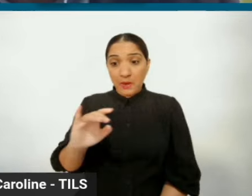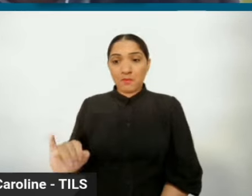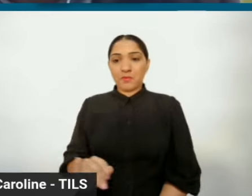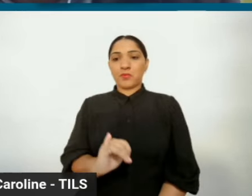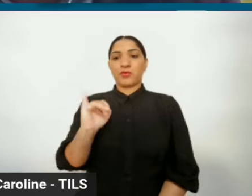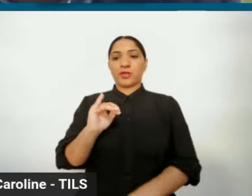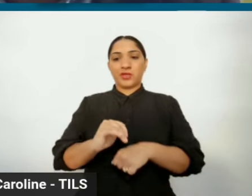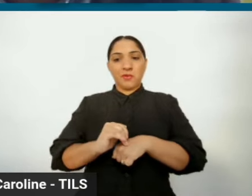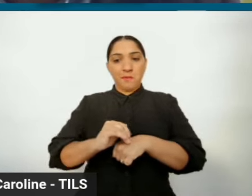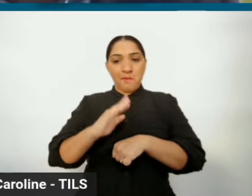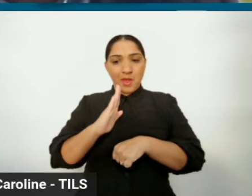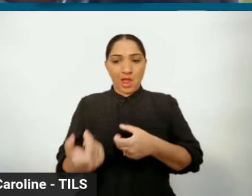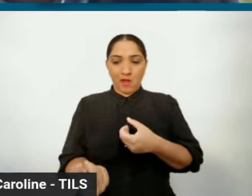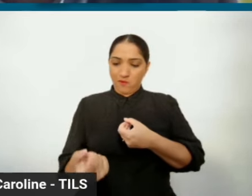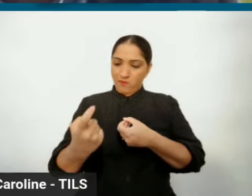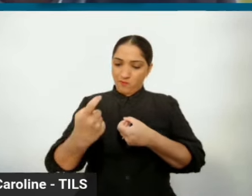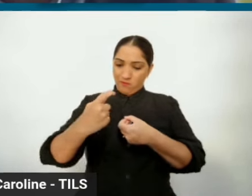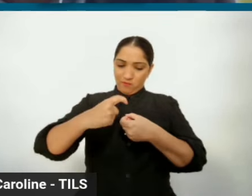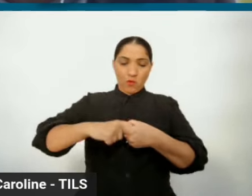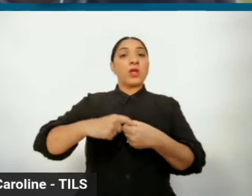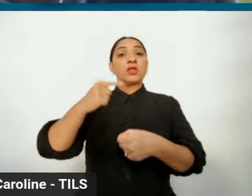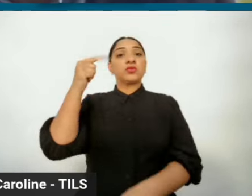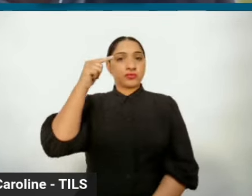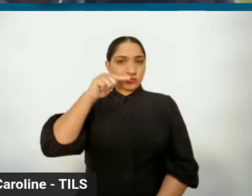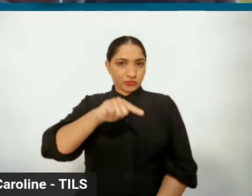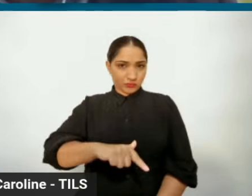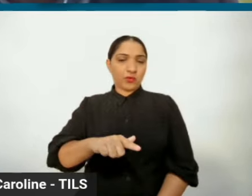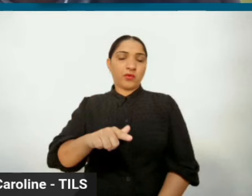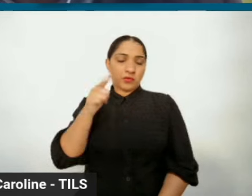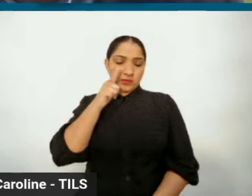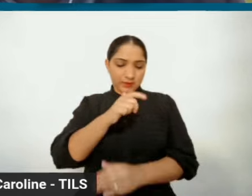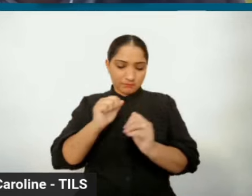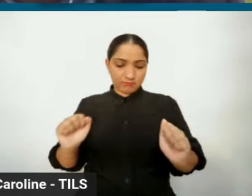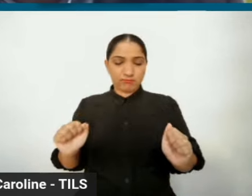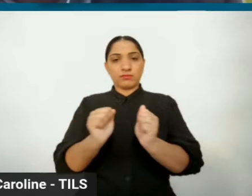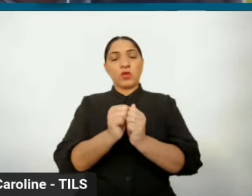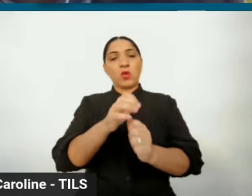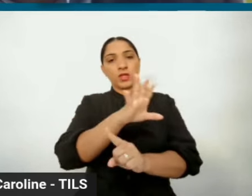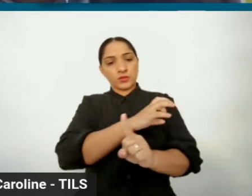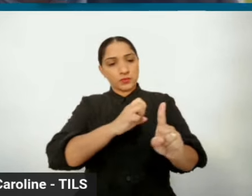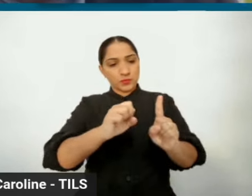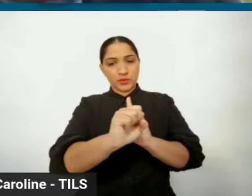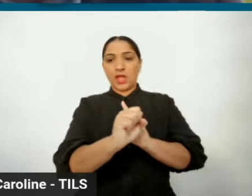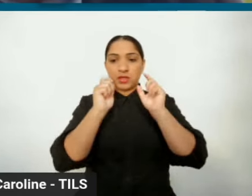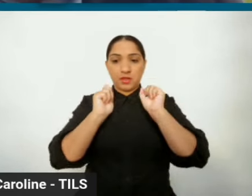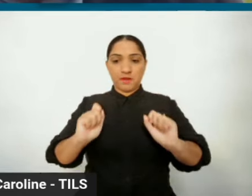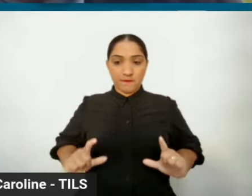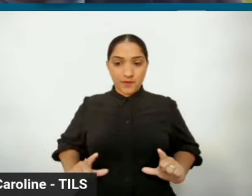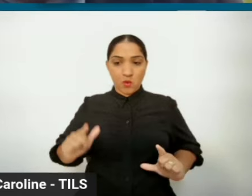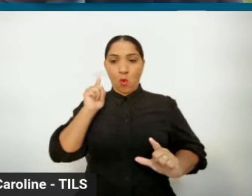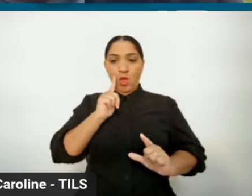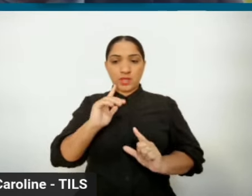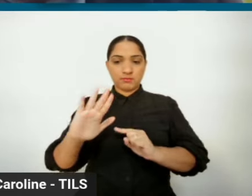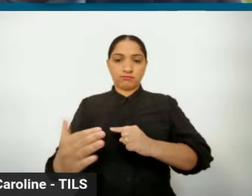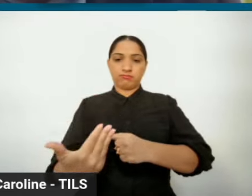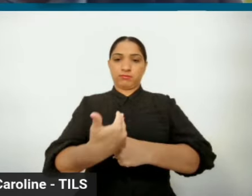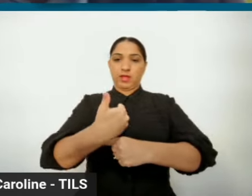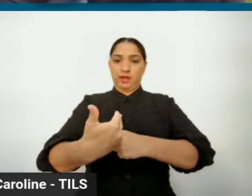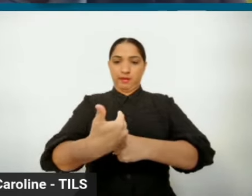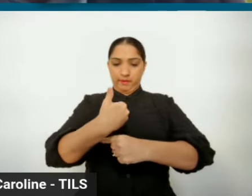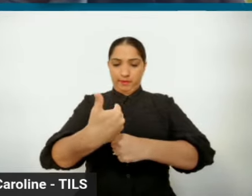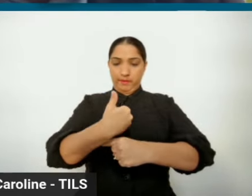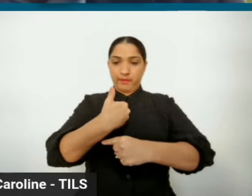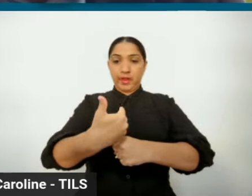resgate muito importante da atuação da sociedade civil, das organizações